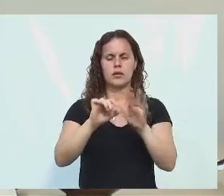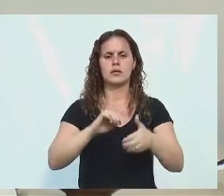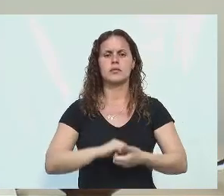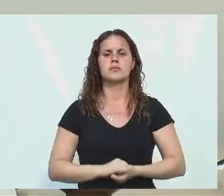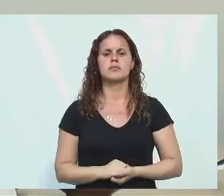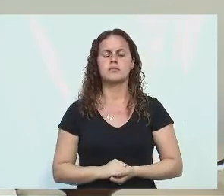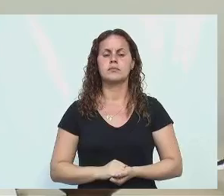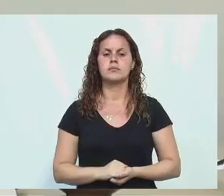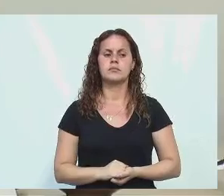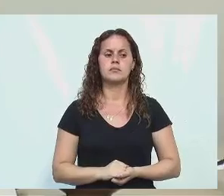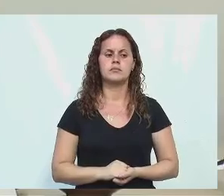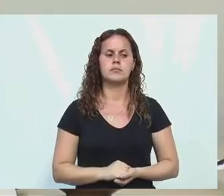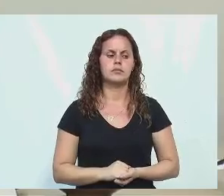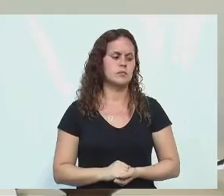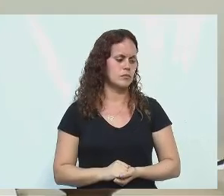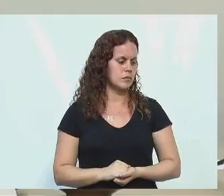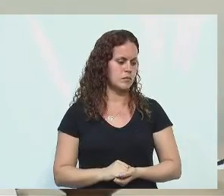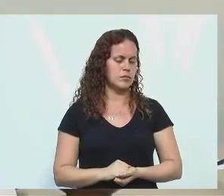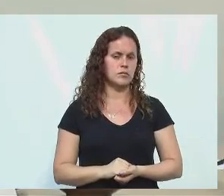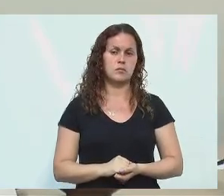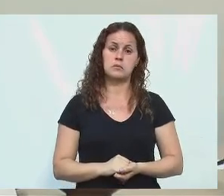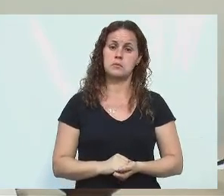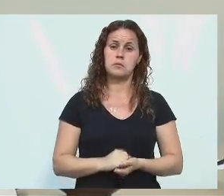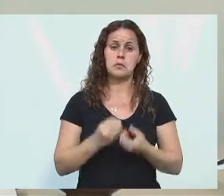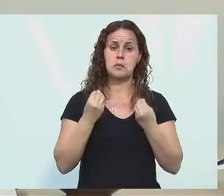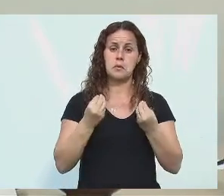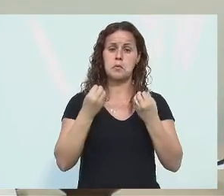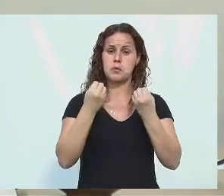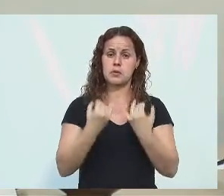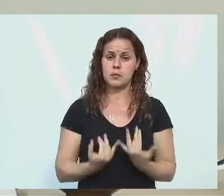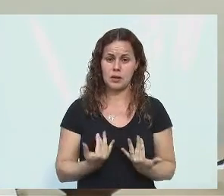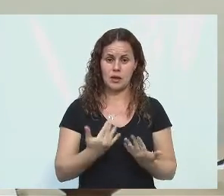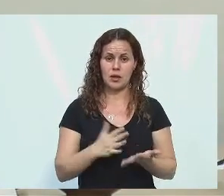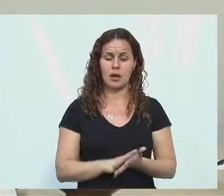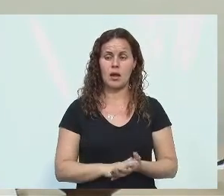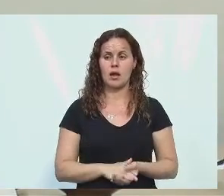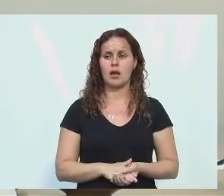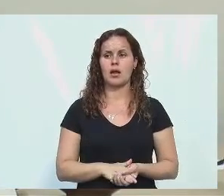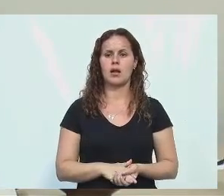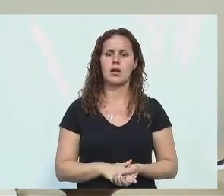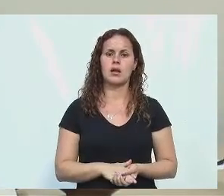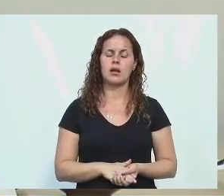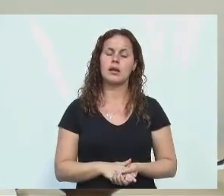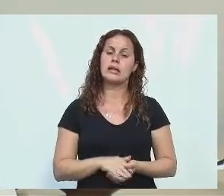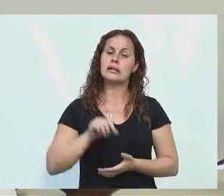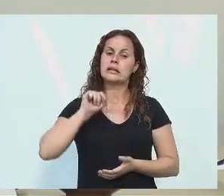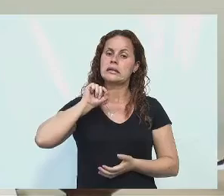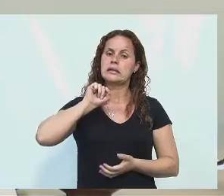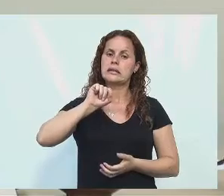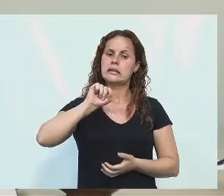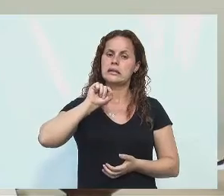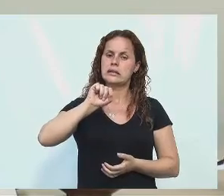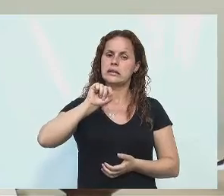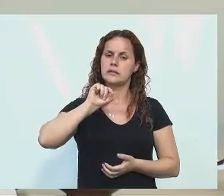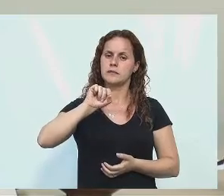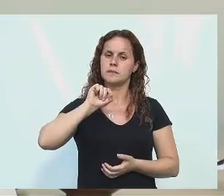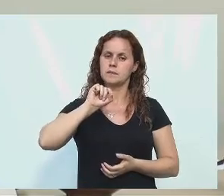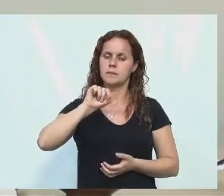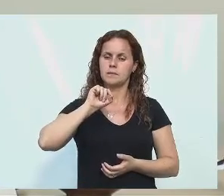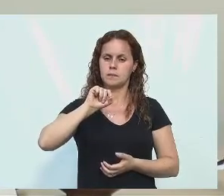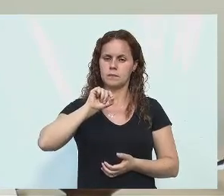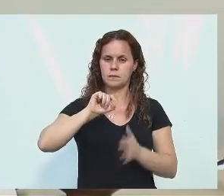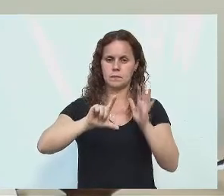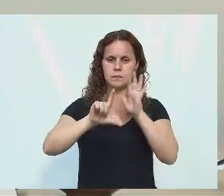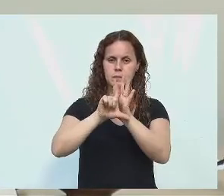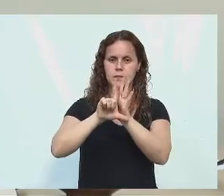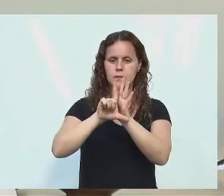Né, como é que eu vou dizer? Que, acho que não é regulamento o termo, mas que baliza para a instalação